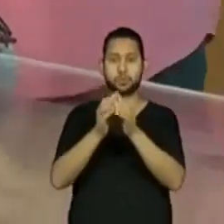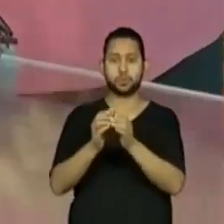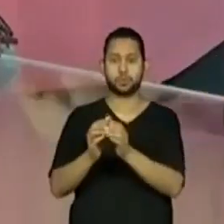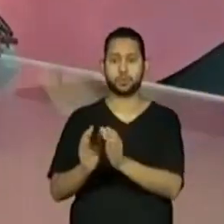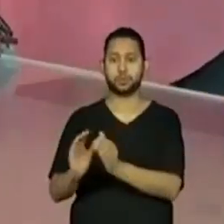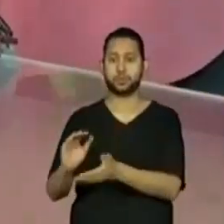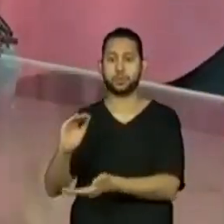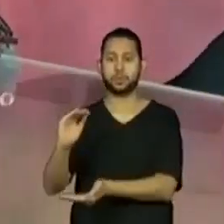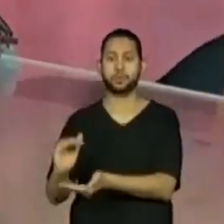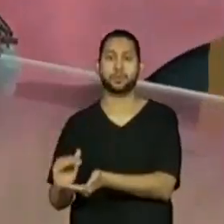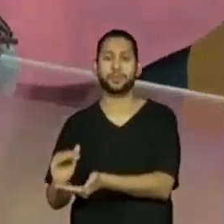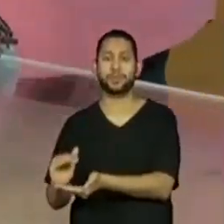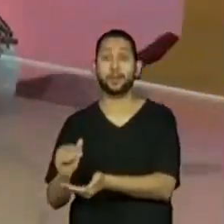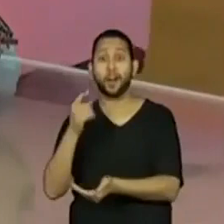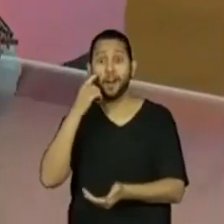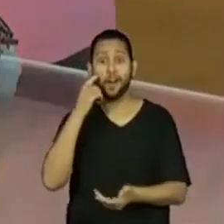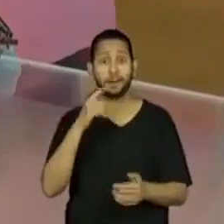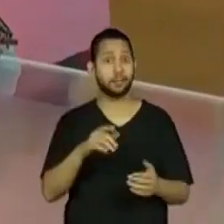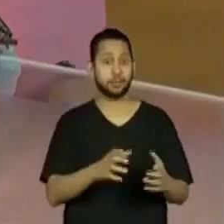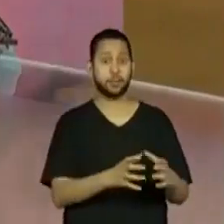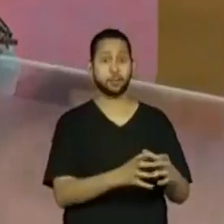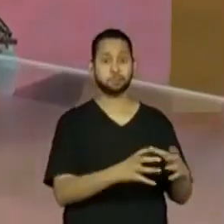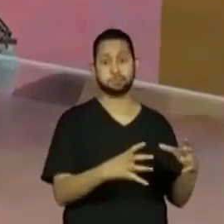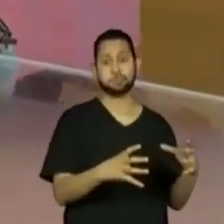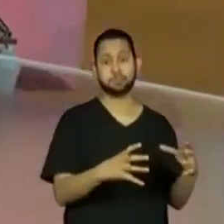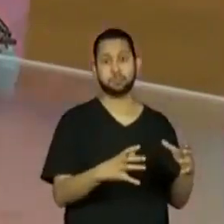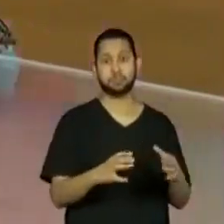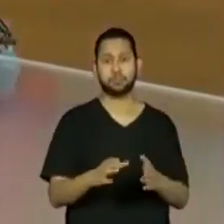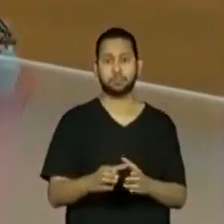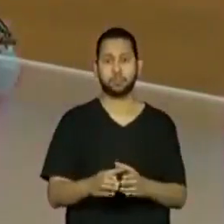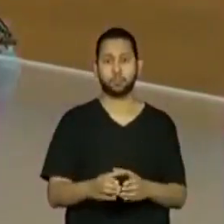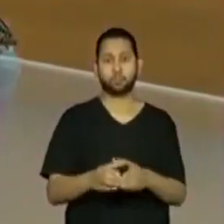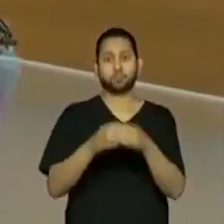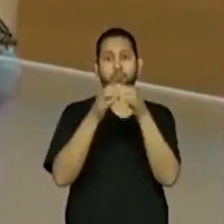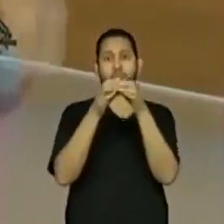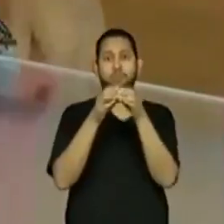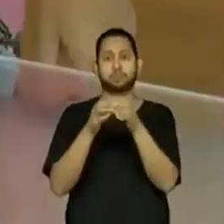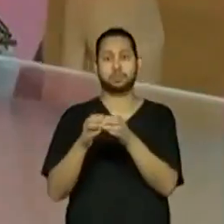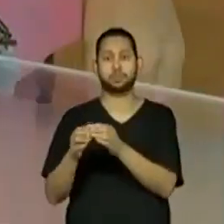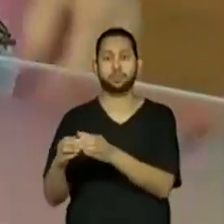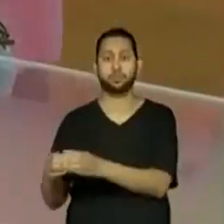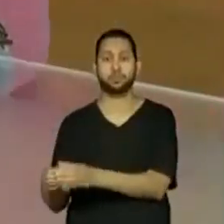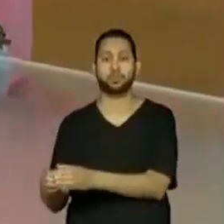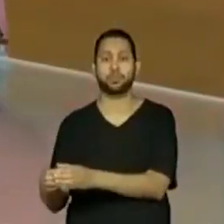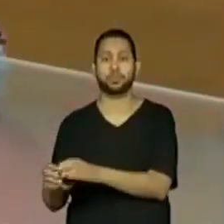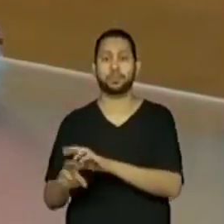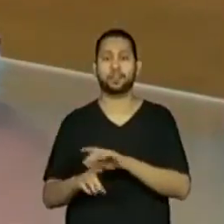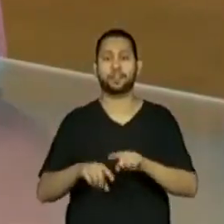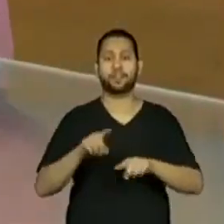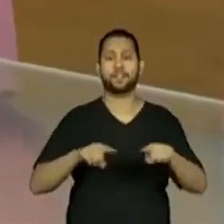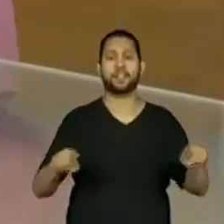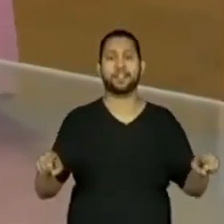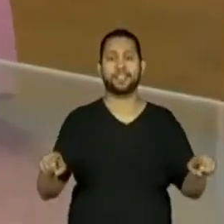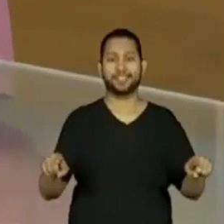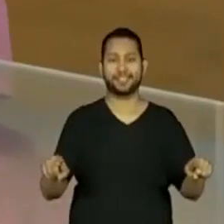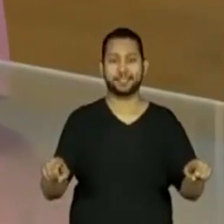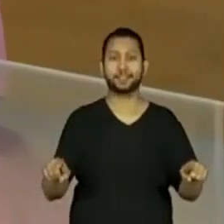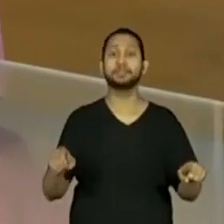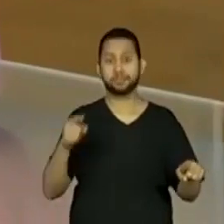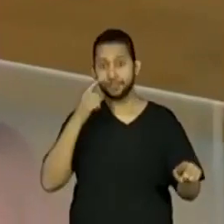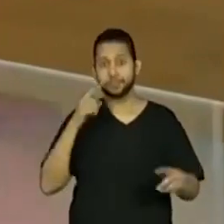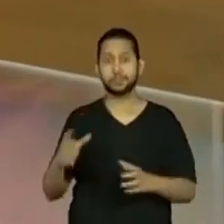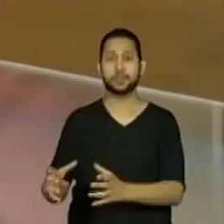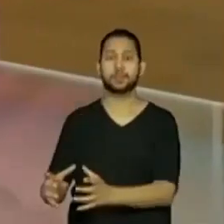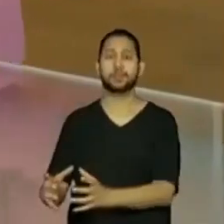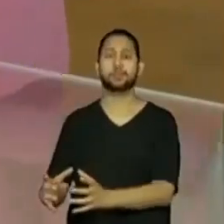porém com tamanhos distintos. Então, nós temos esse recipiente de